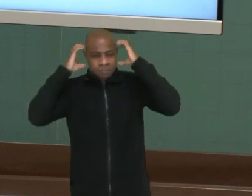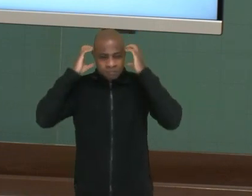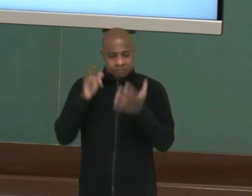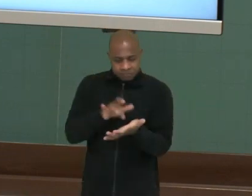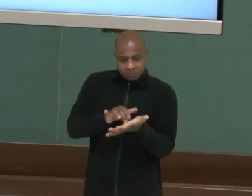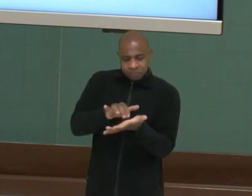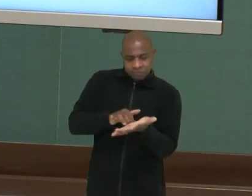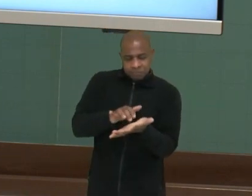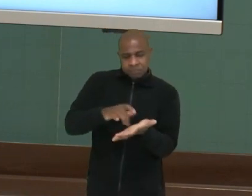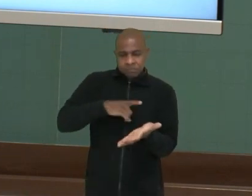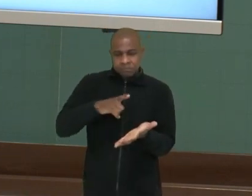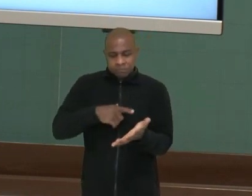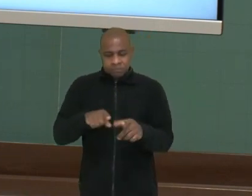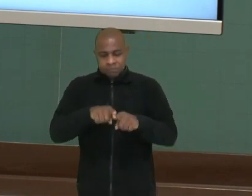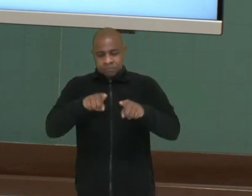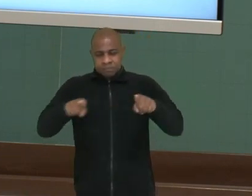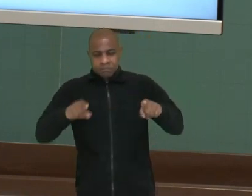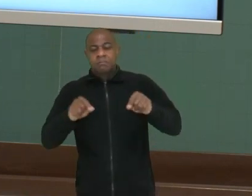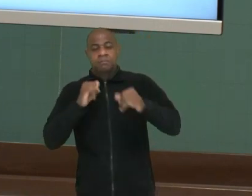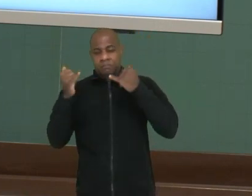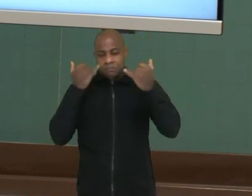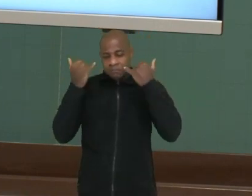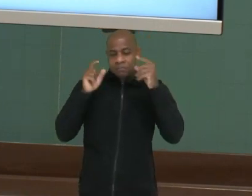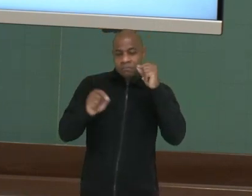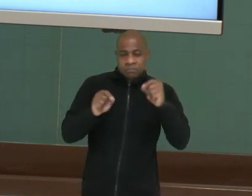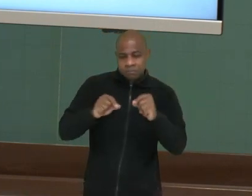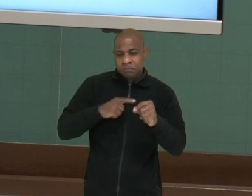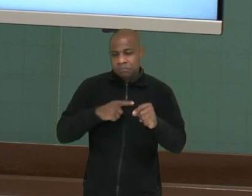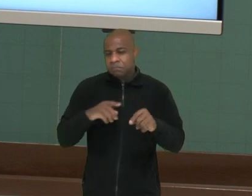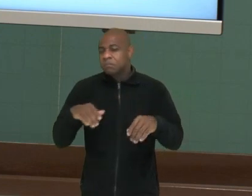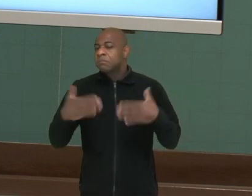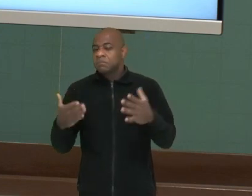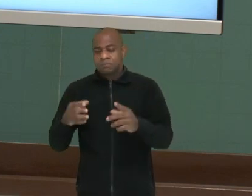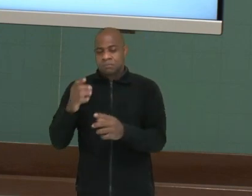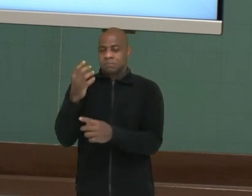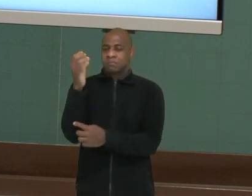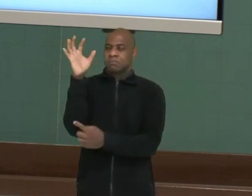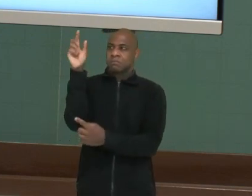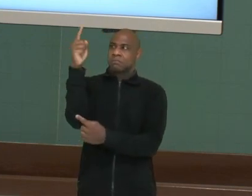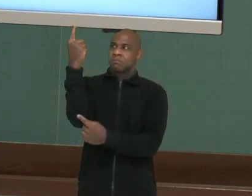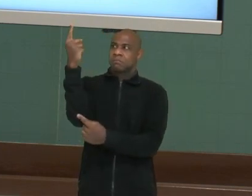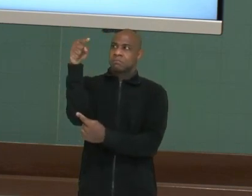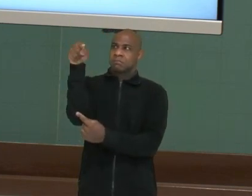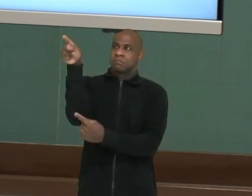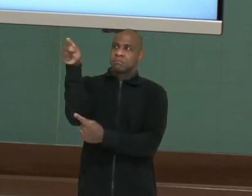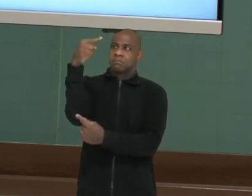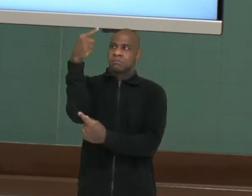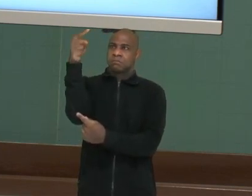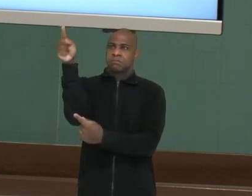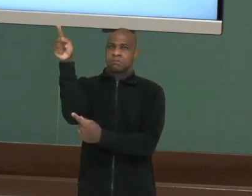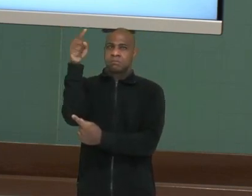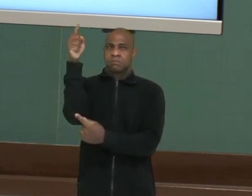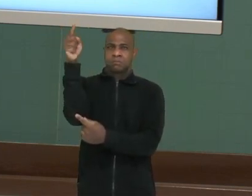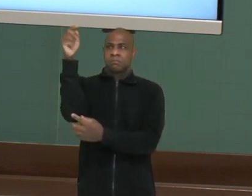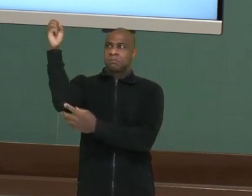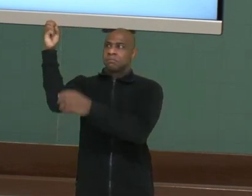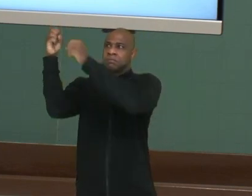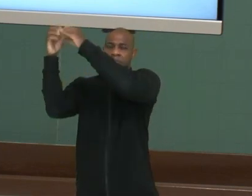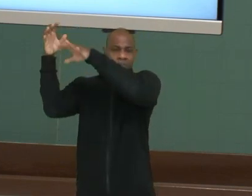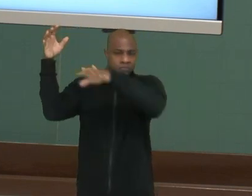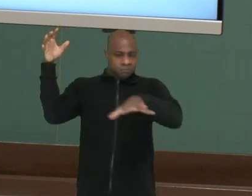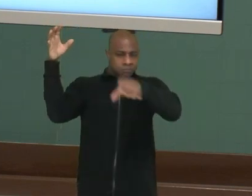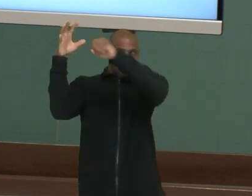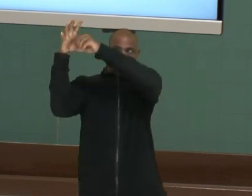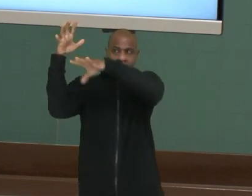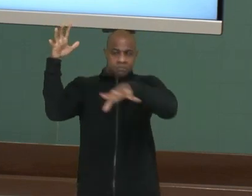se dá por meio de transmissão da informação a partir da antena do emissor até o aparelho do usuário. A